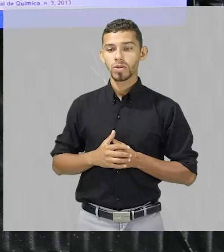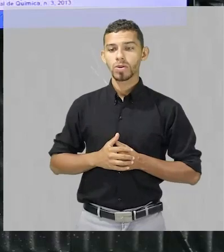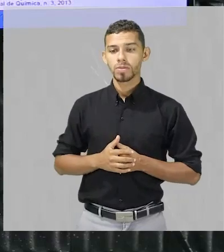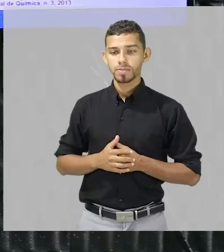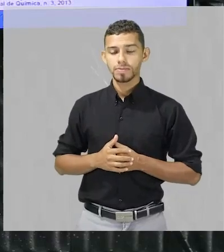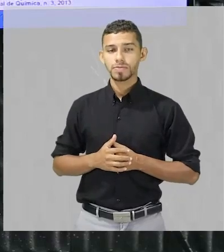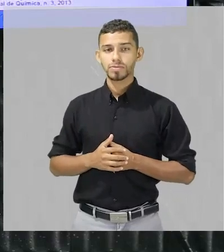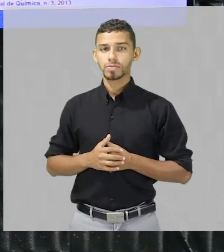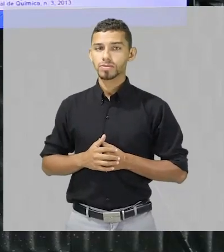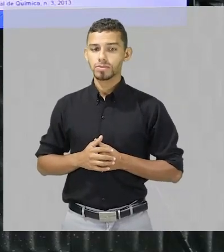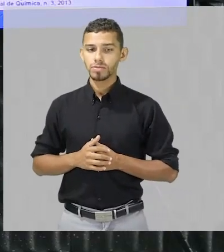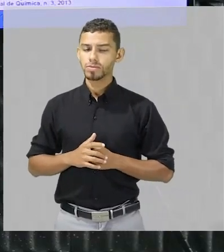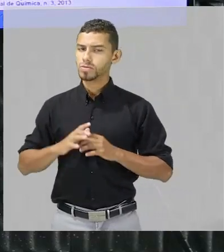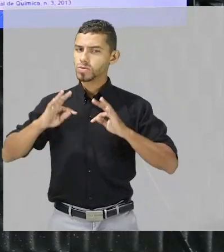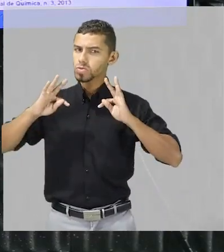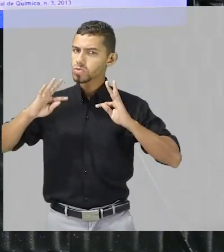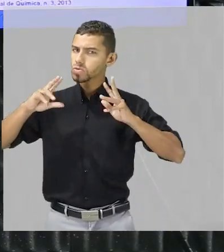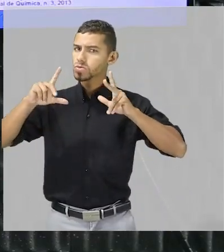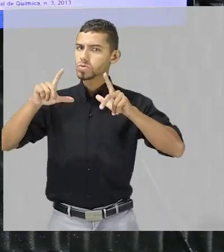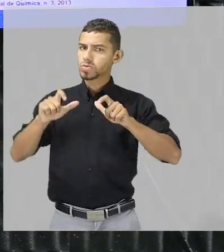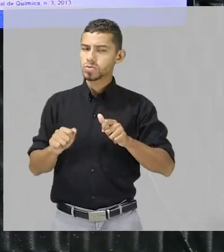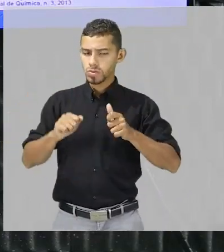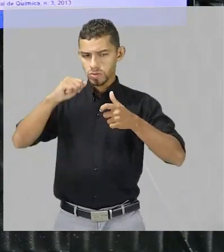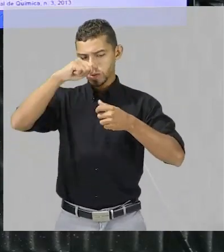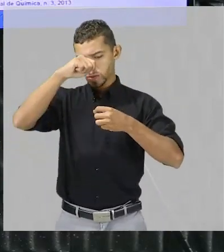Olhando todas as estruturas,